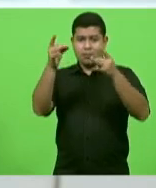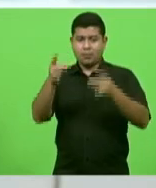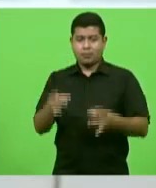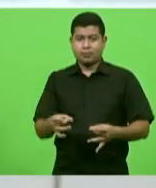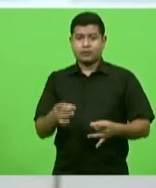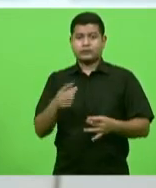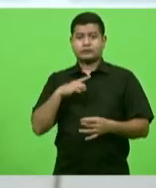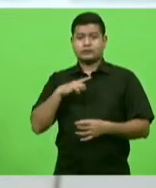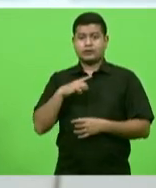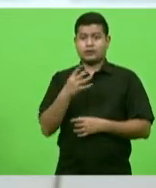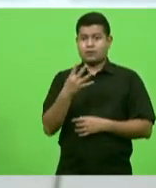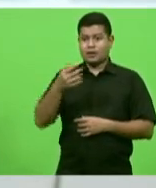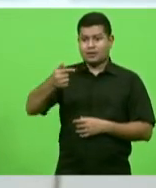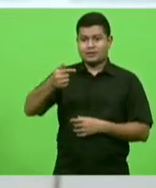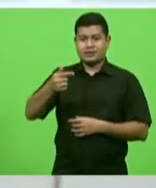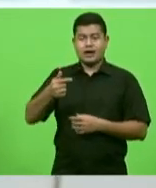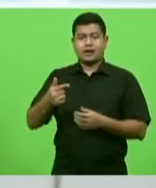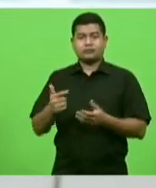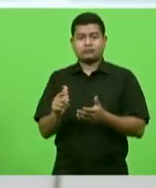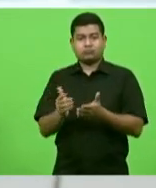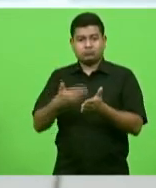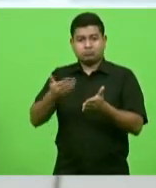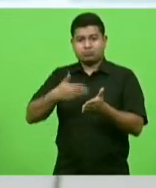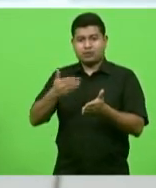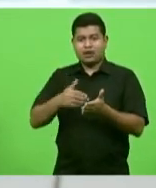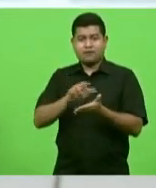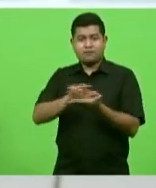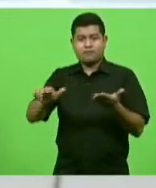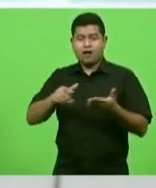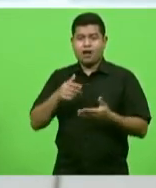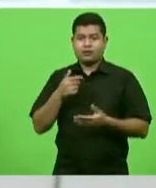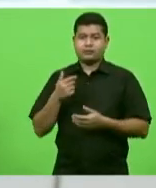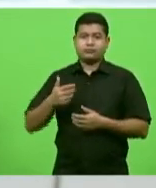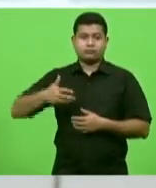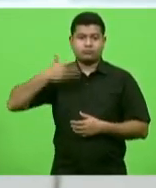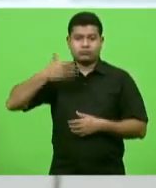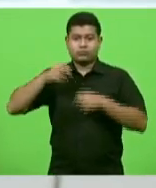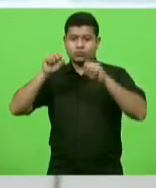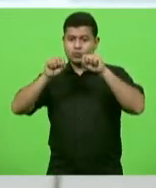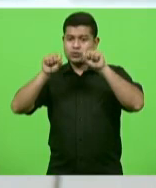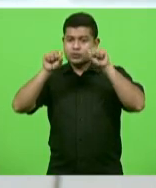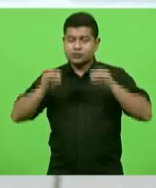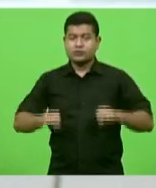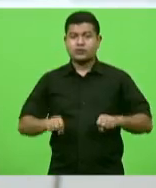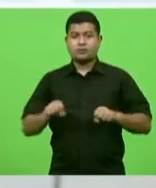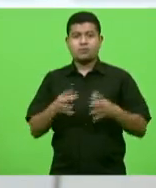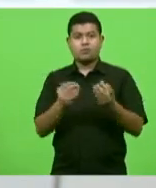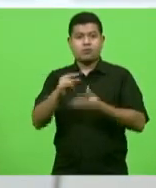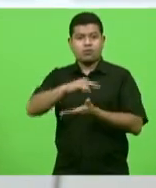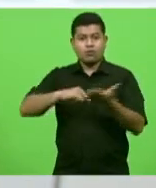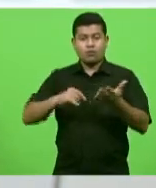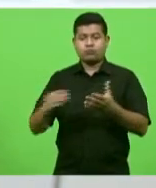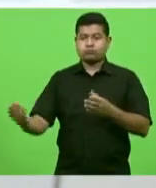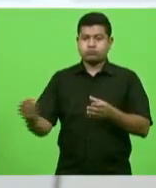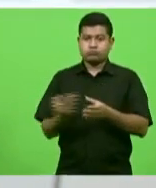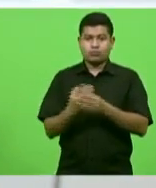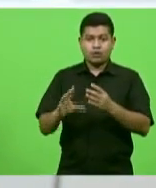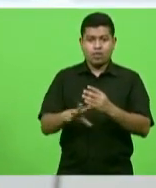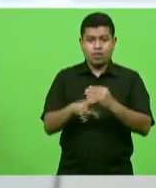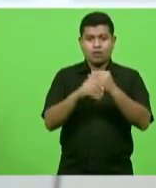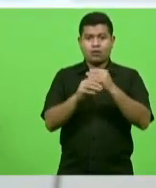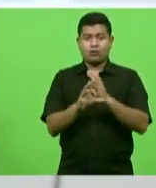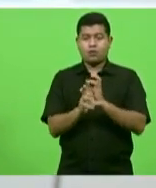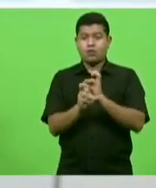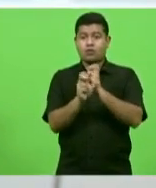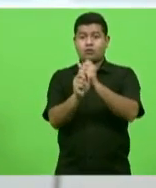47 volumes dezenas de depoimentos e muitos documentos que somados chegaram